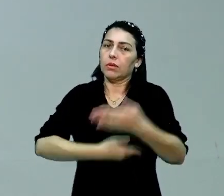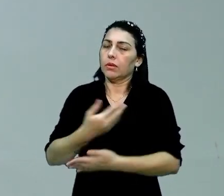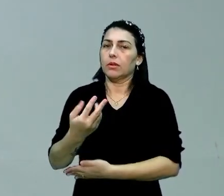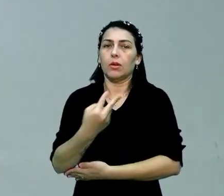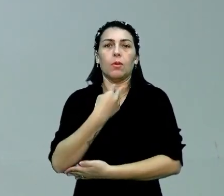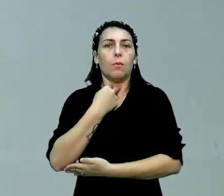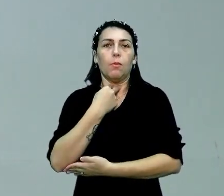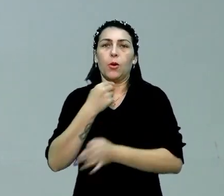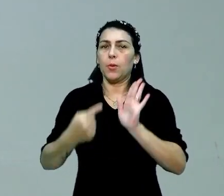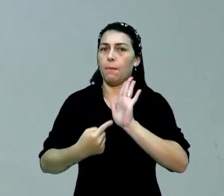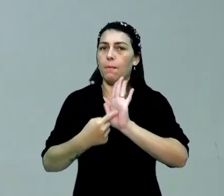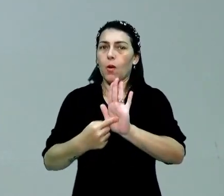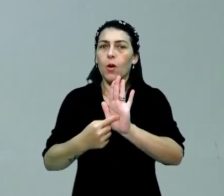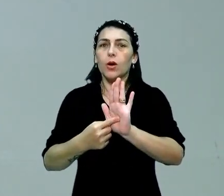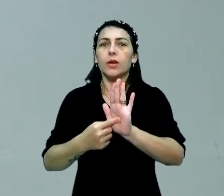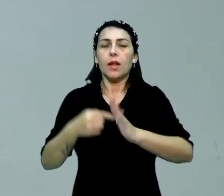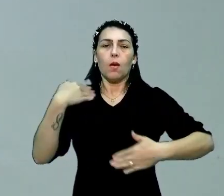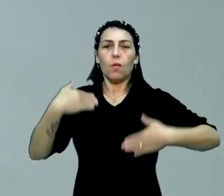corpo, bruxaria,